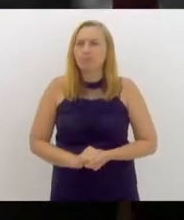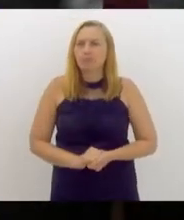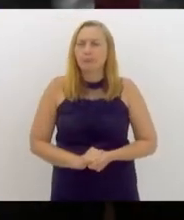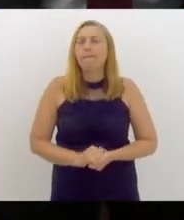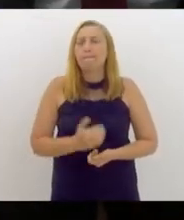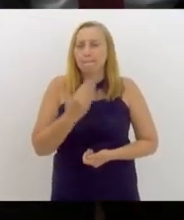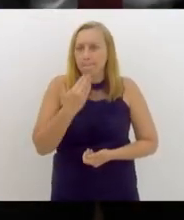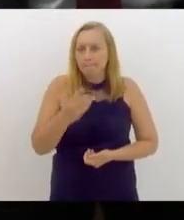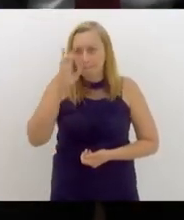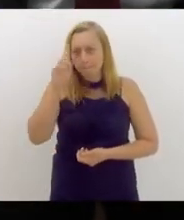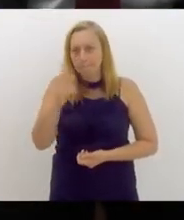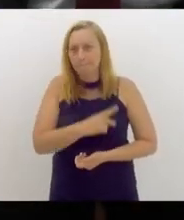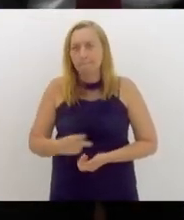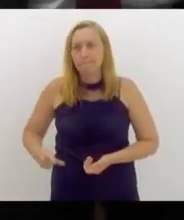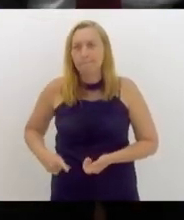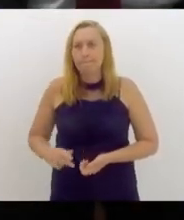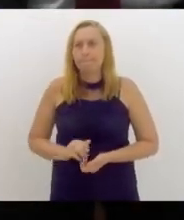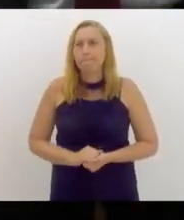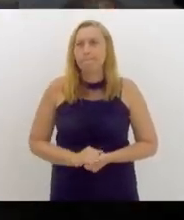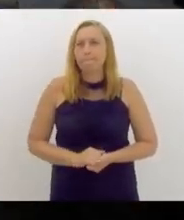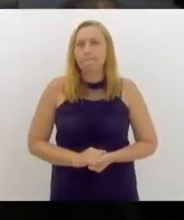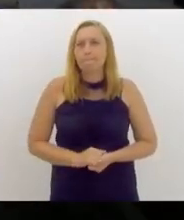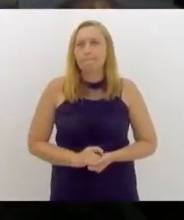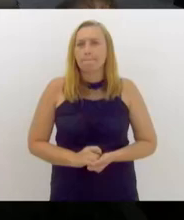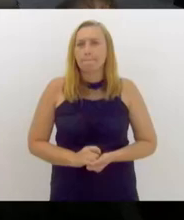Eu queria pedir, presidente,